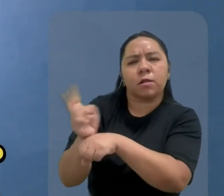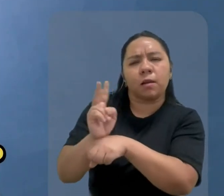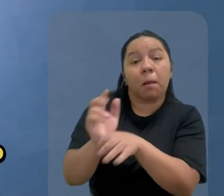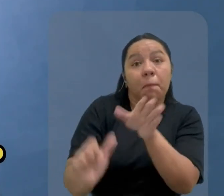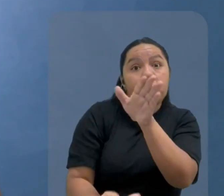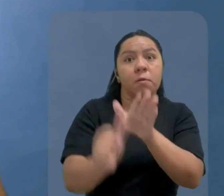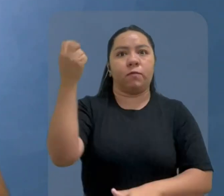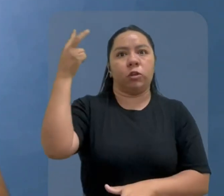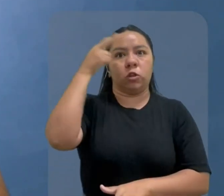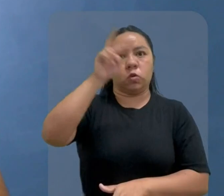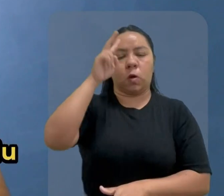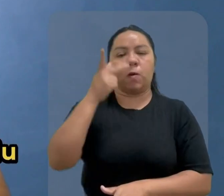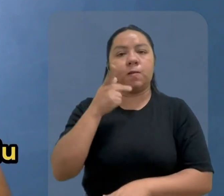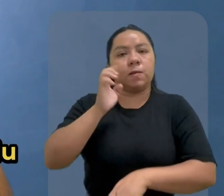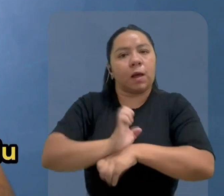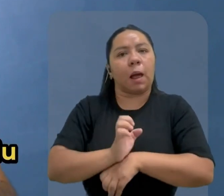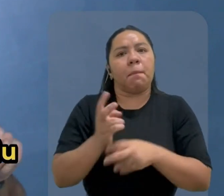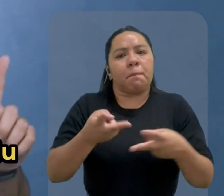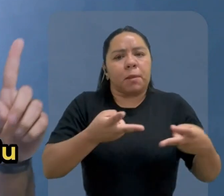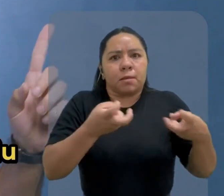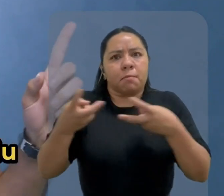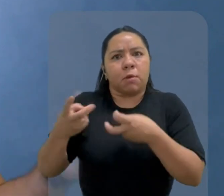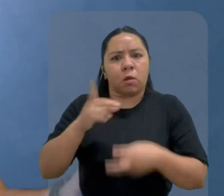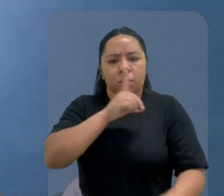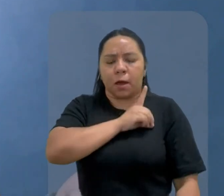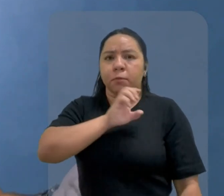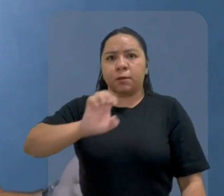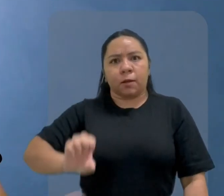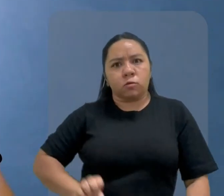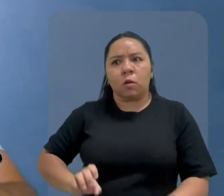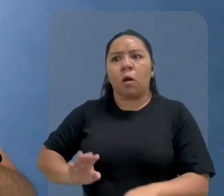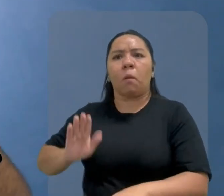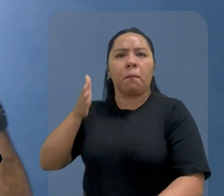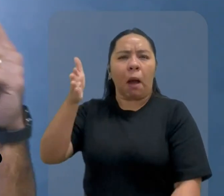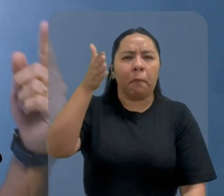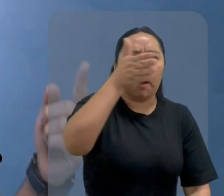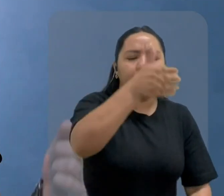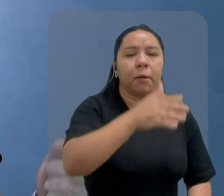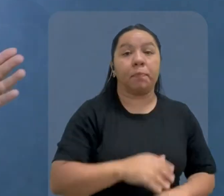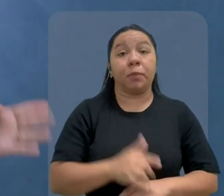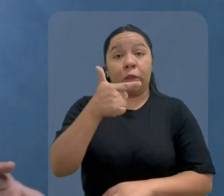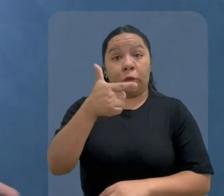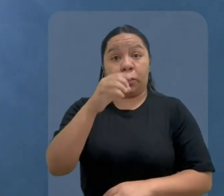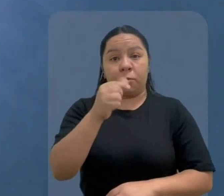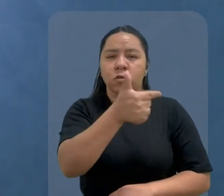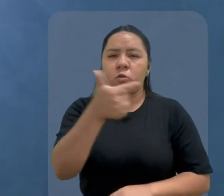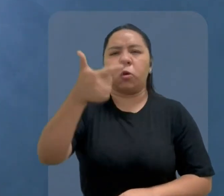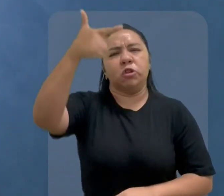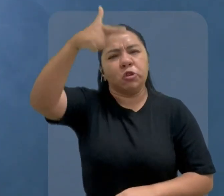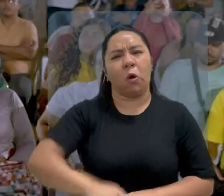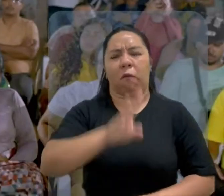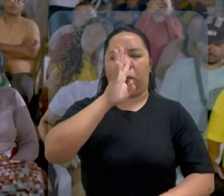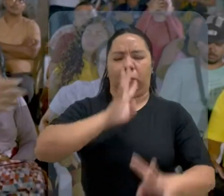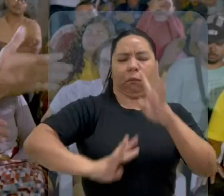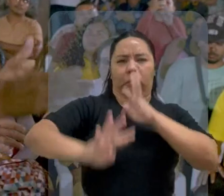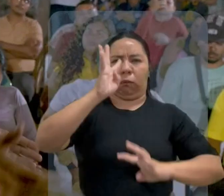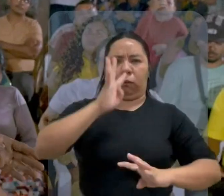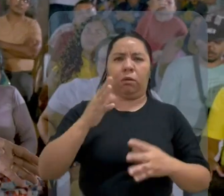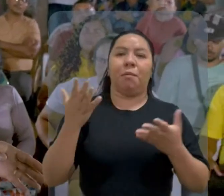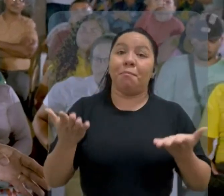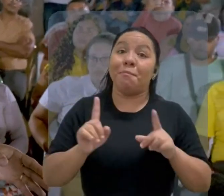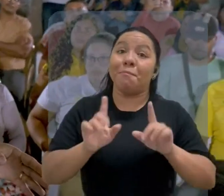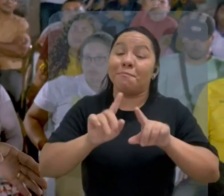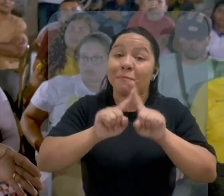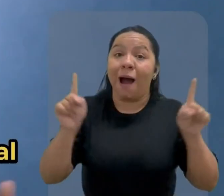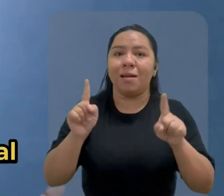obra, fiscalizando, e pela primeira vez na história do Ceará, o povo viu um deputado estadual rodando o estado do Ceará. Chega 2022. Eu voltei ao